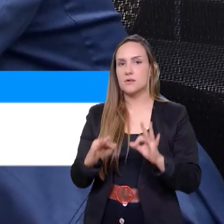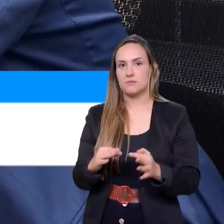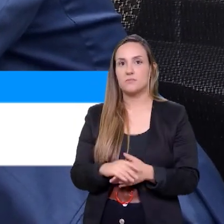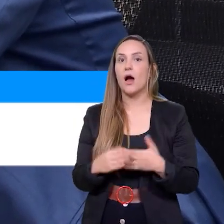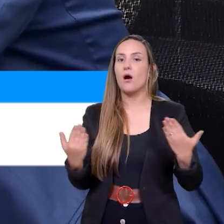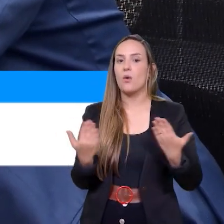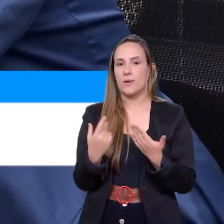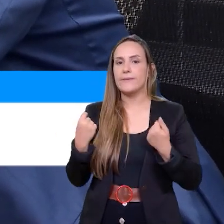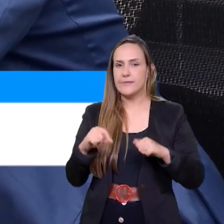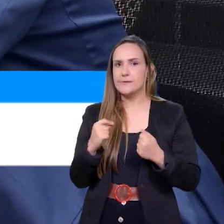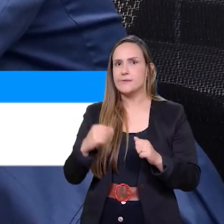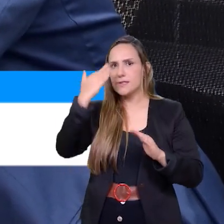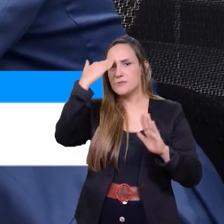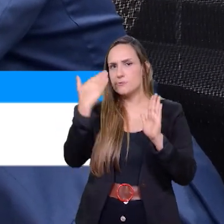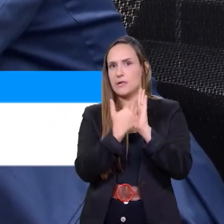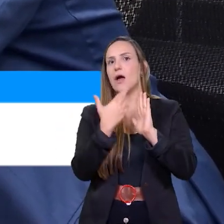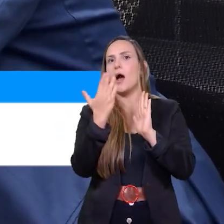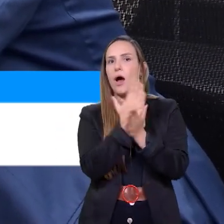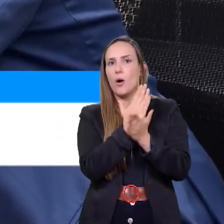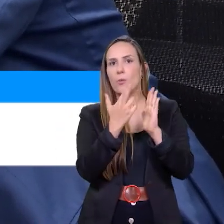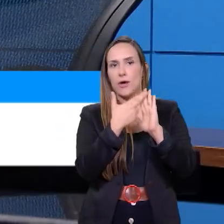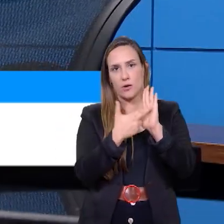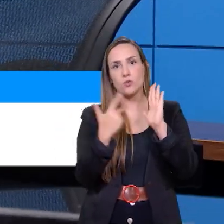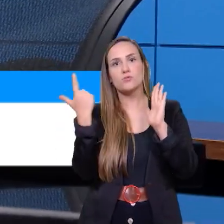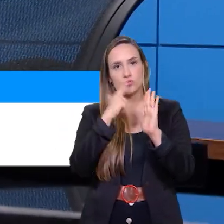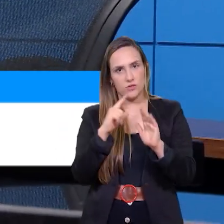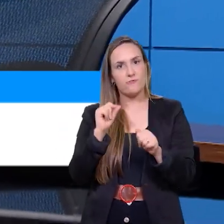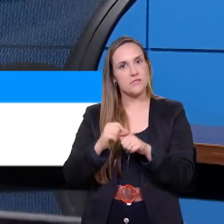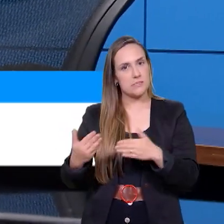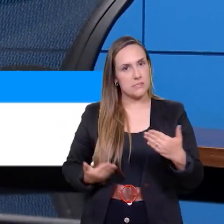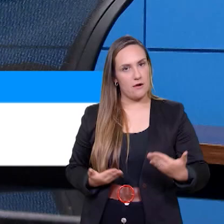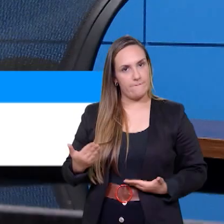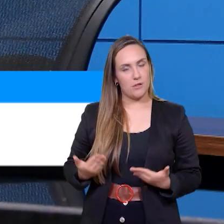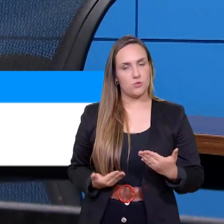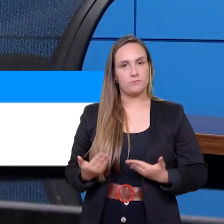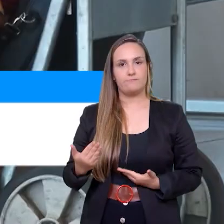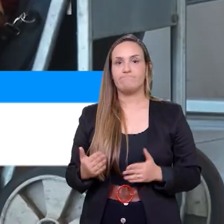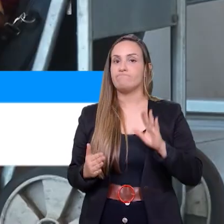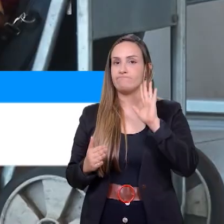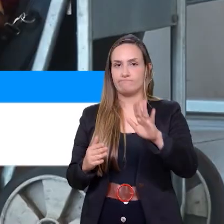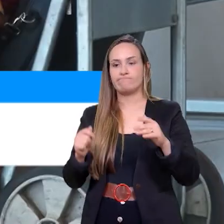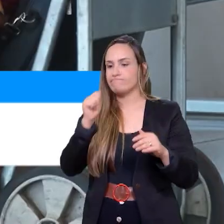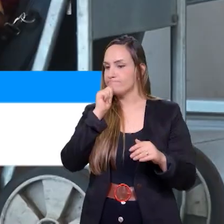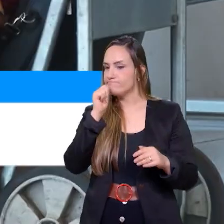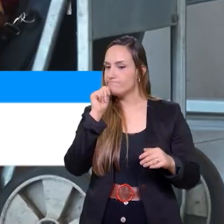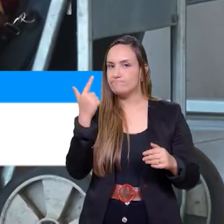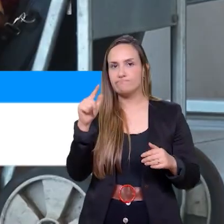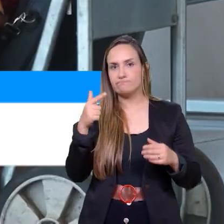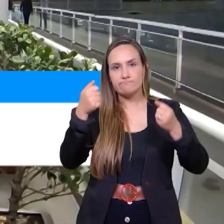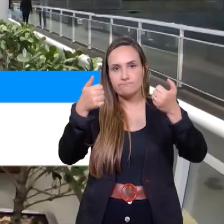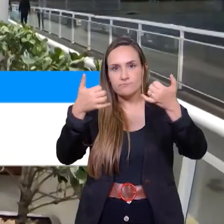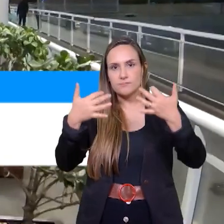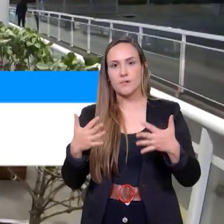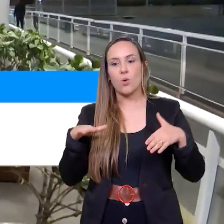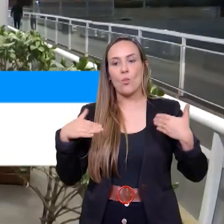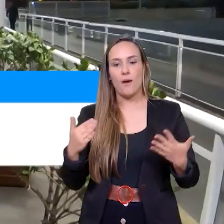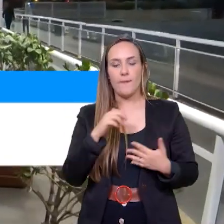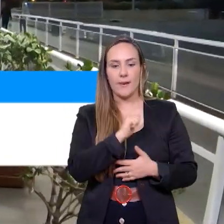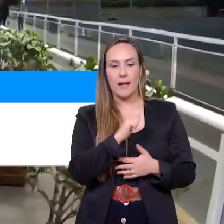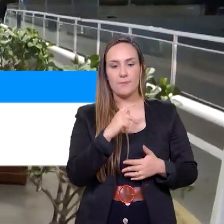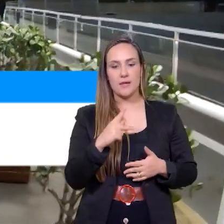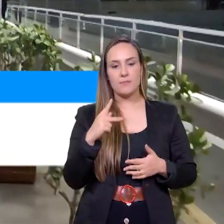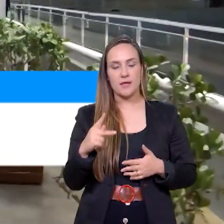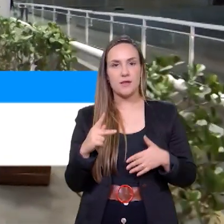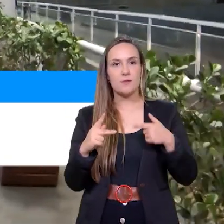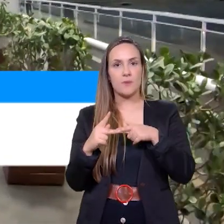garantir que haverá regulamentação especial para este tipo de serviço. Não foi assegurado ainda que